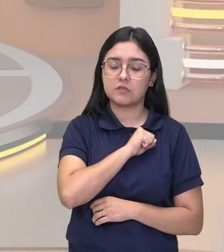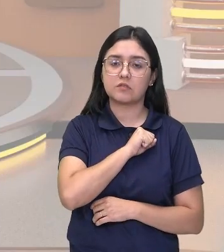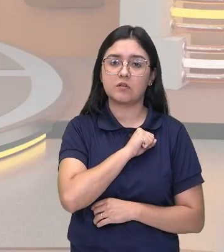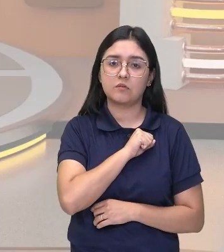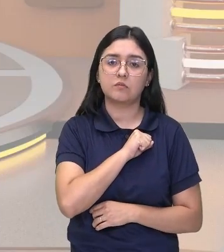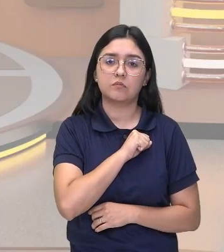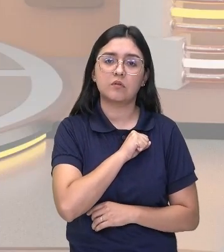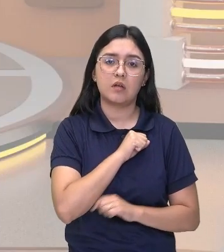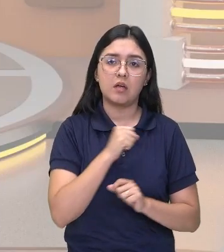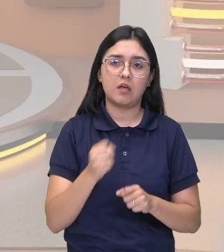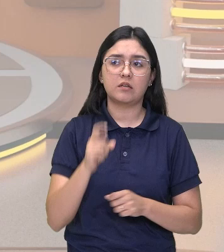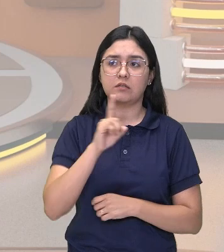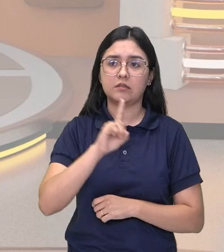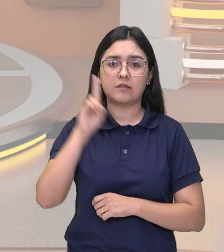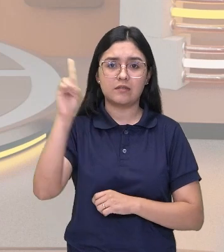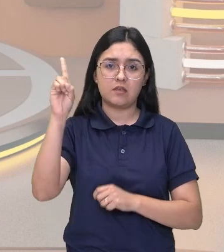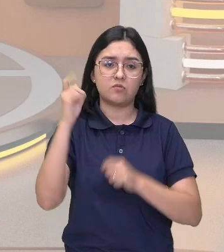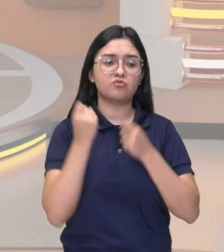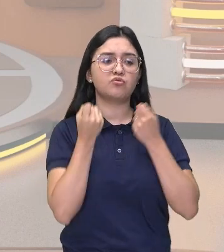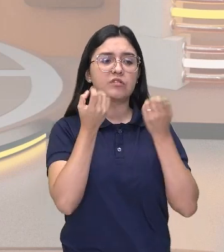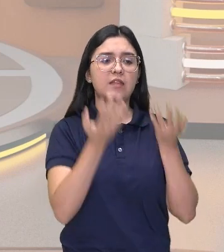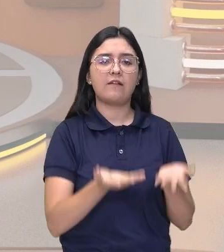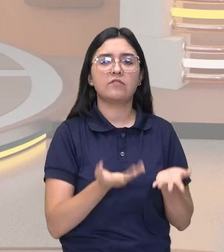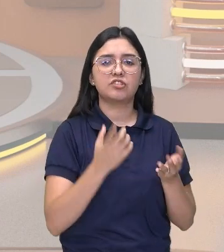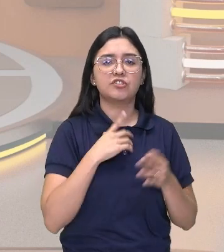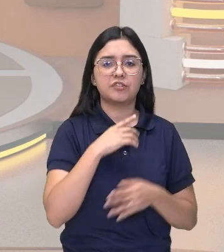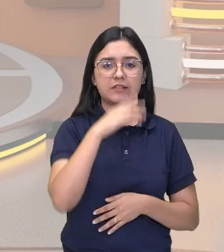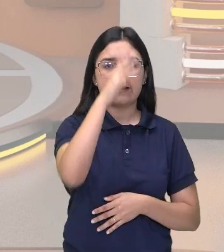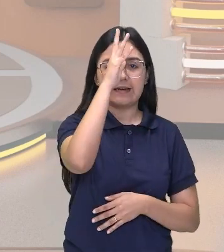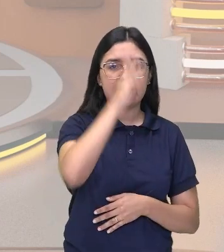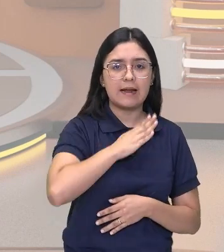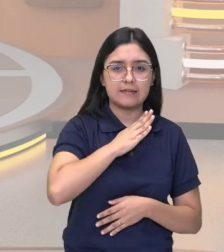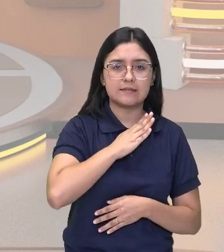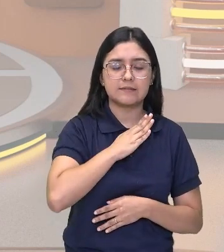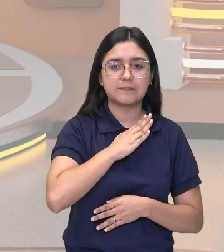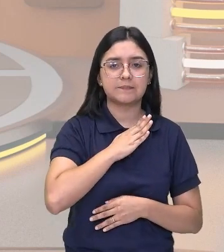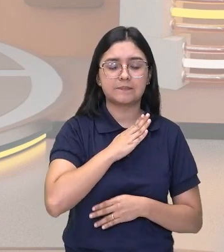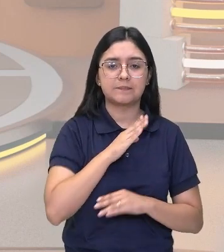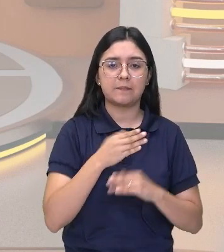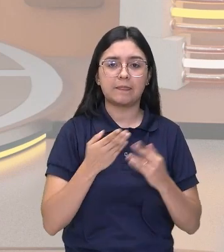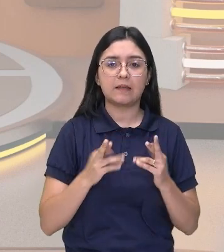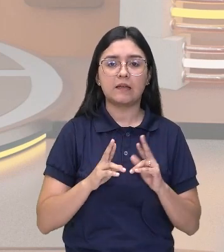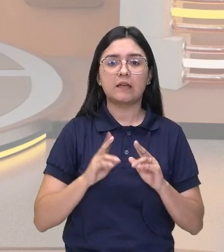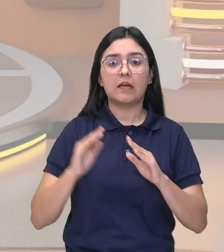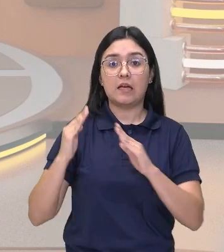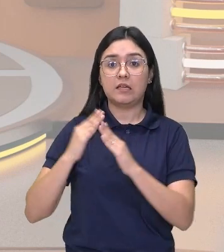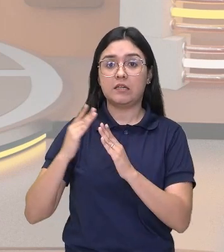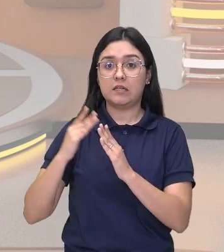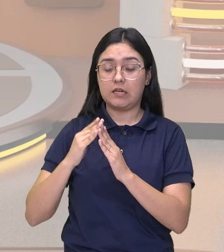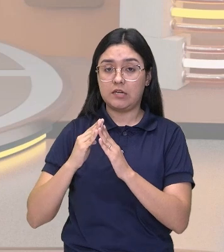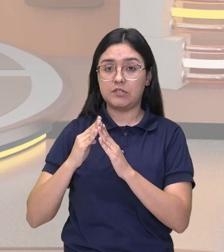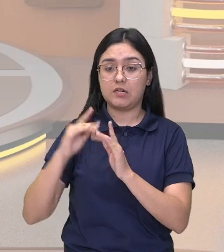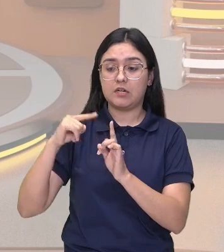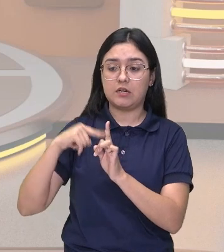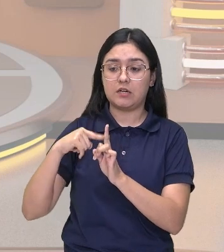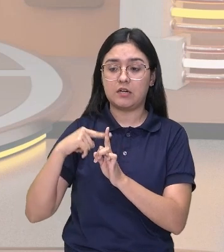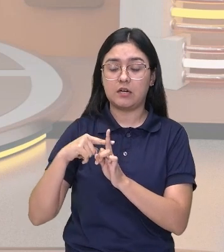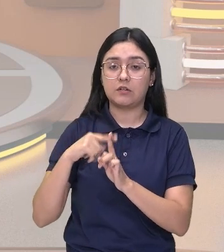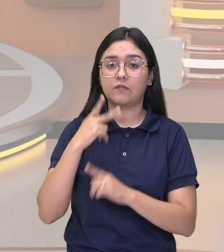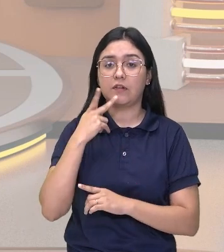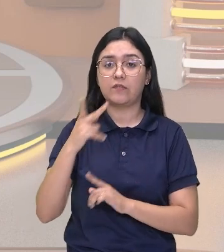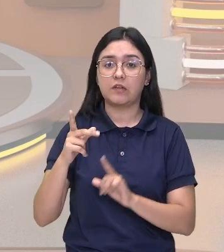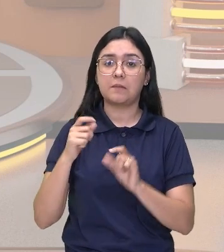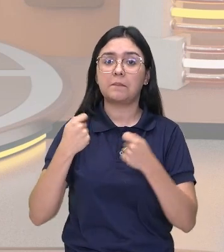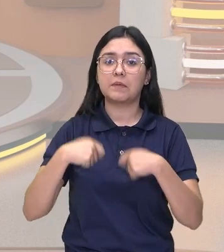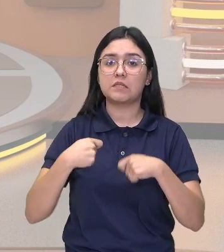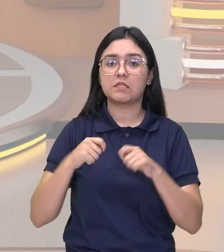algo dado de graça por Deus. Diferente da Igreja Católica, que dizia que você deveria ter boas obras para você